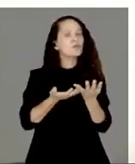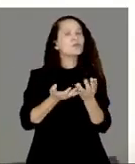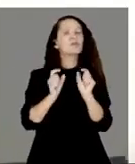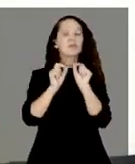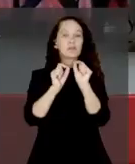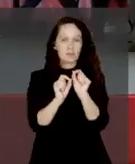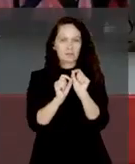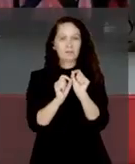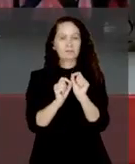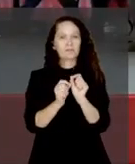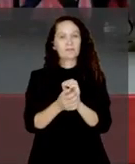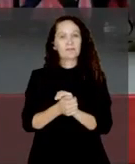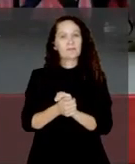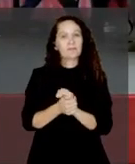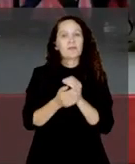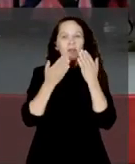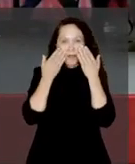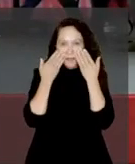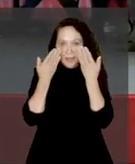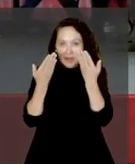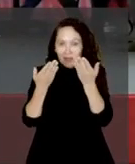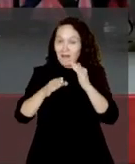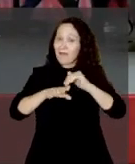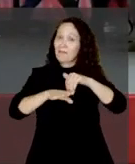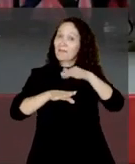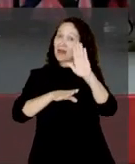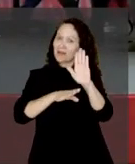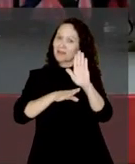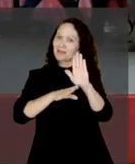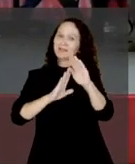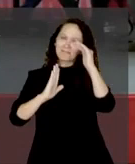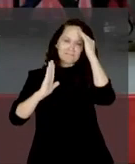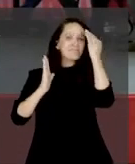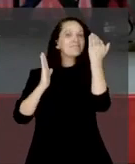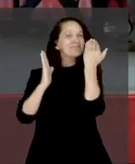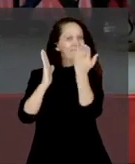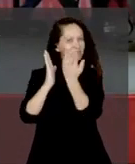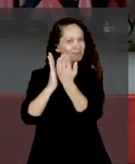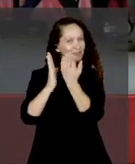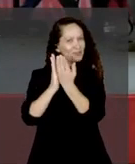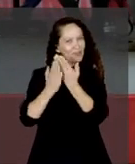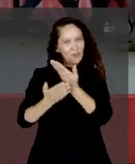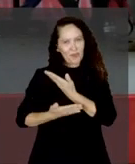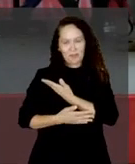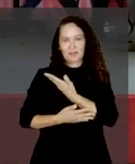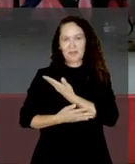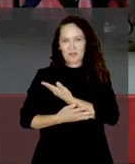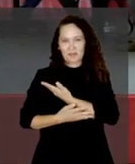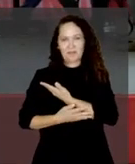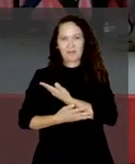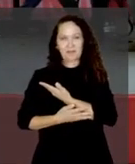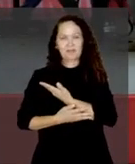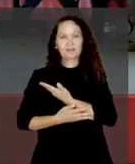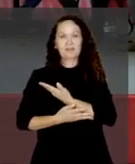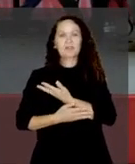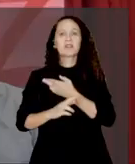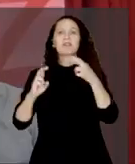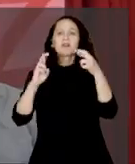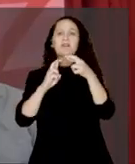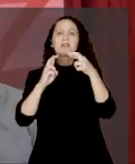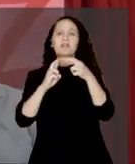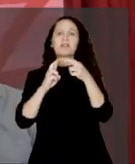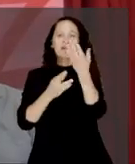tivesse direito, e lutaram para que a gente tivesse o direito simples